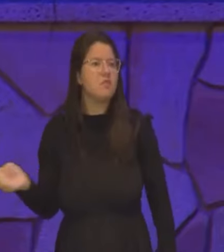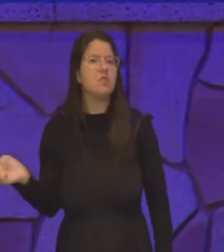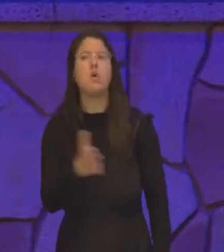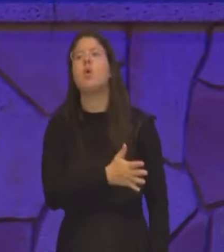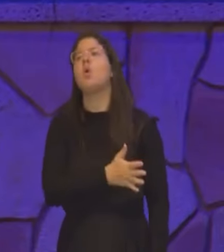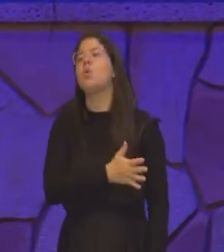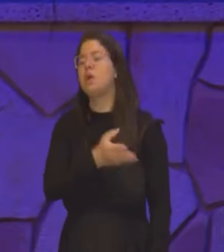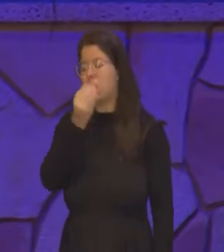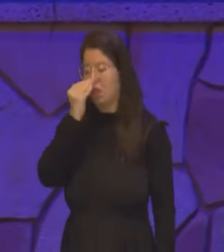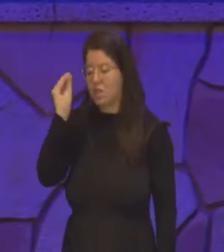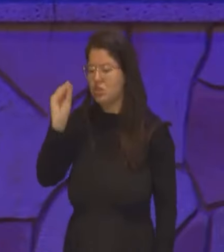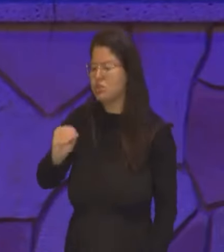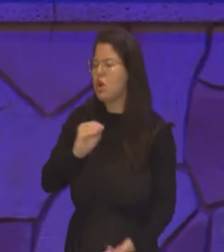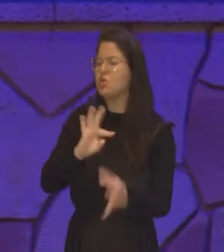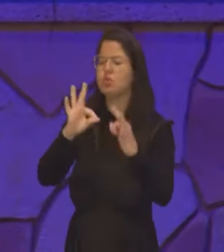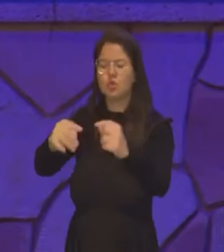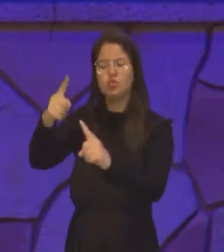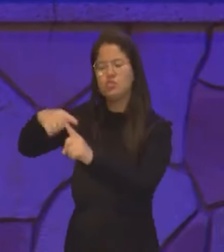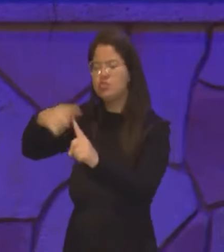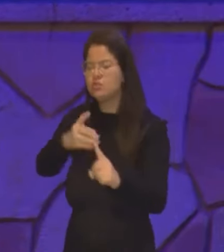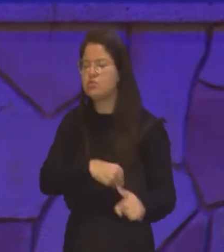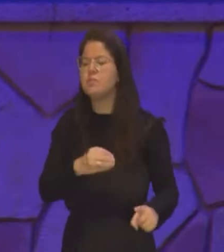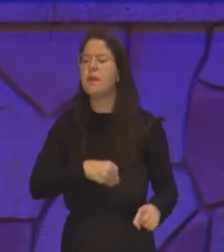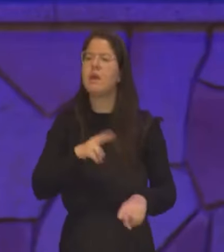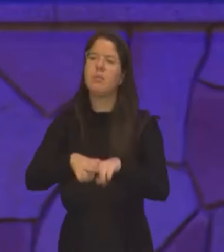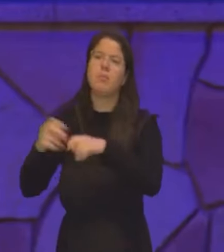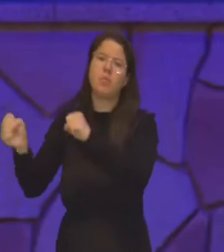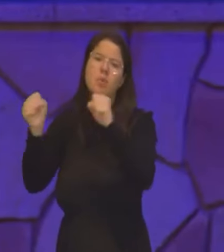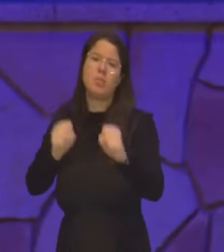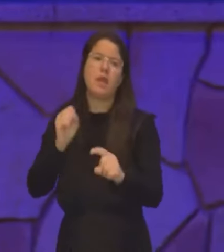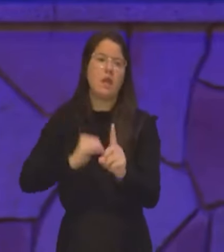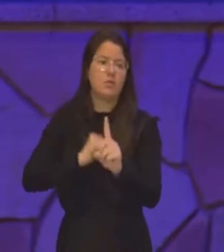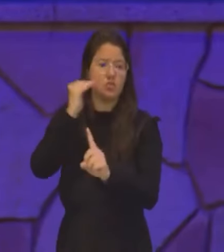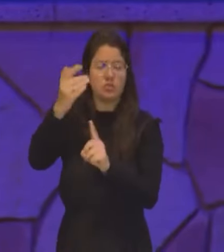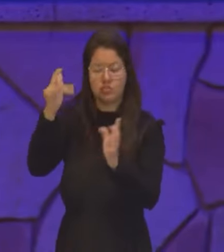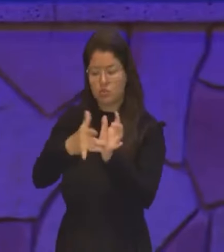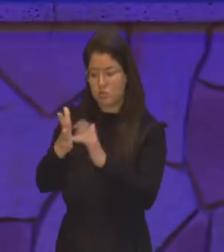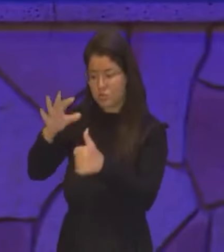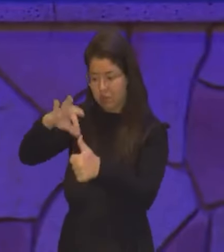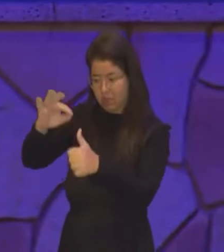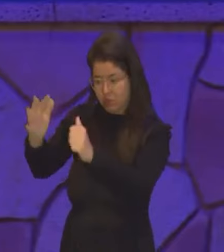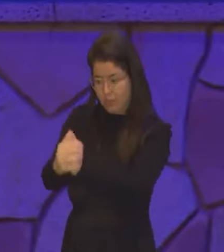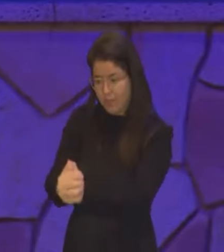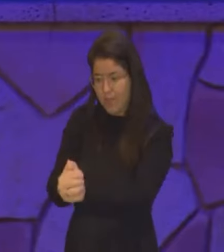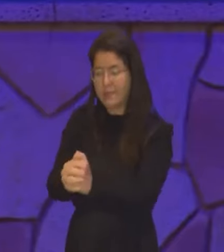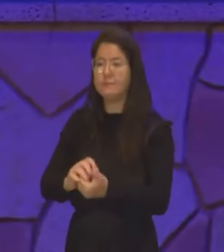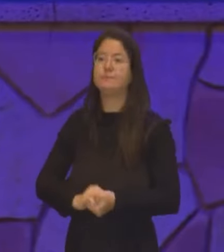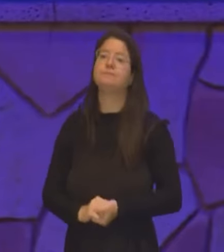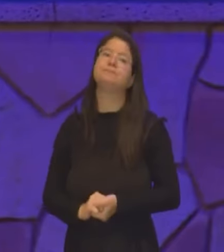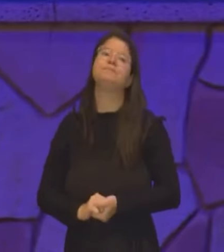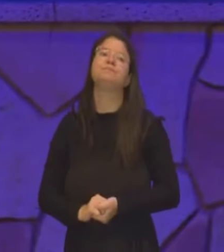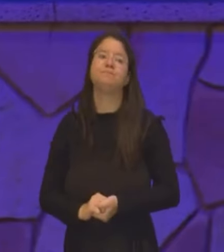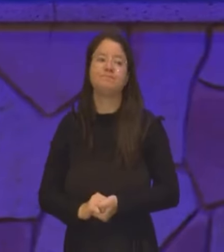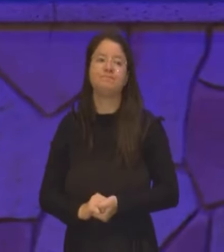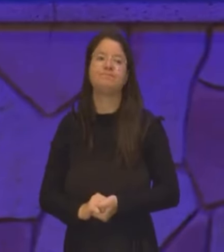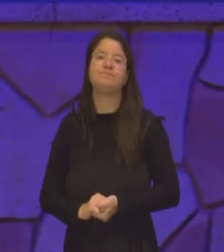rejeitar todo tipo de pecado pelo poder e autoridade de Cristo Jesus.